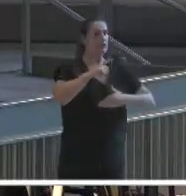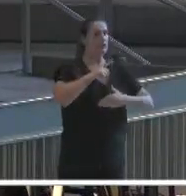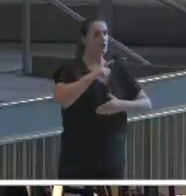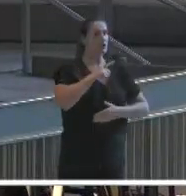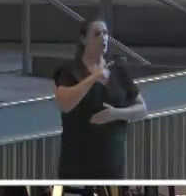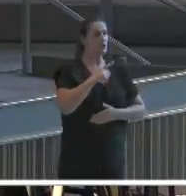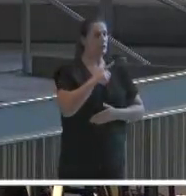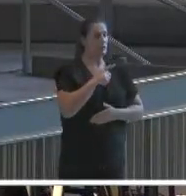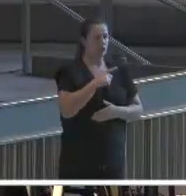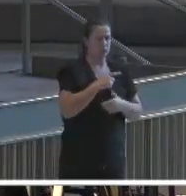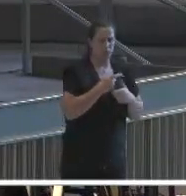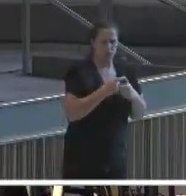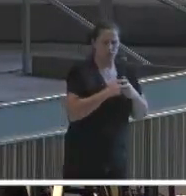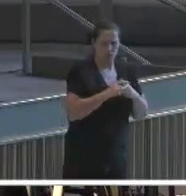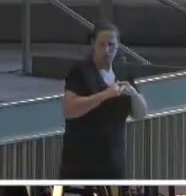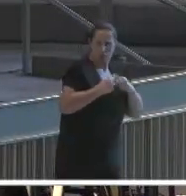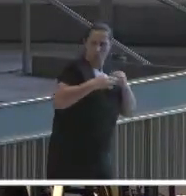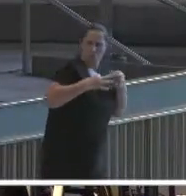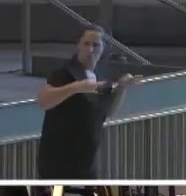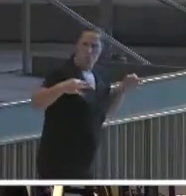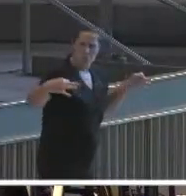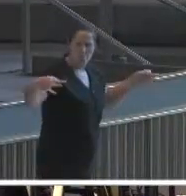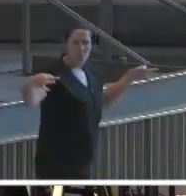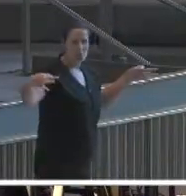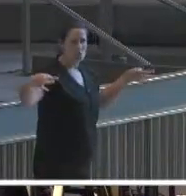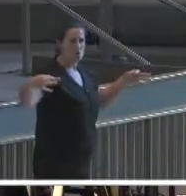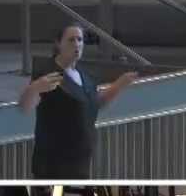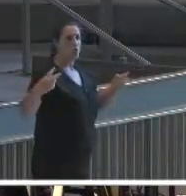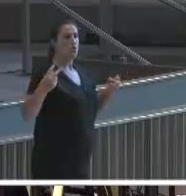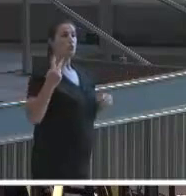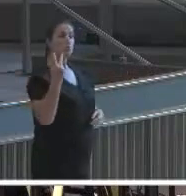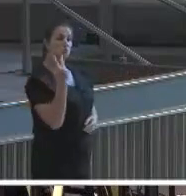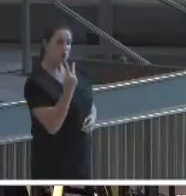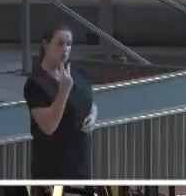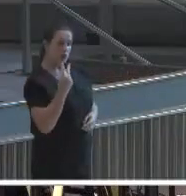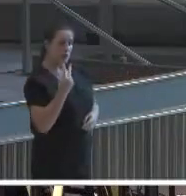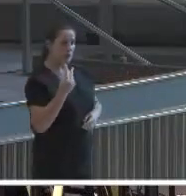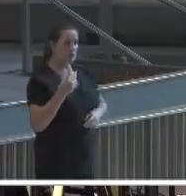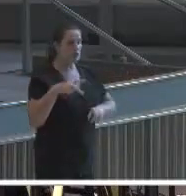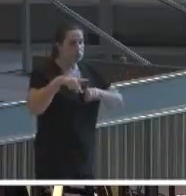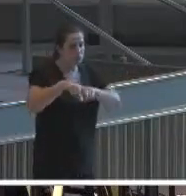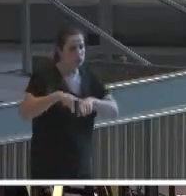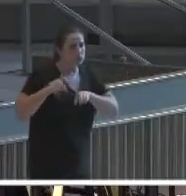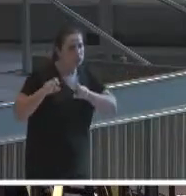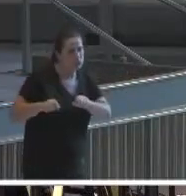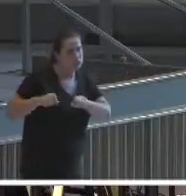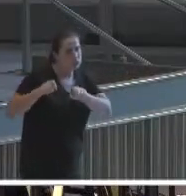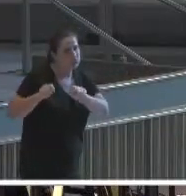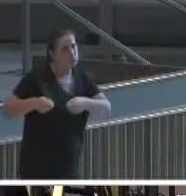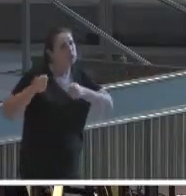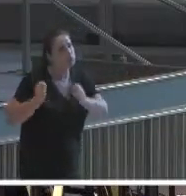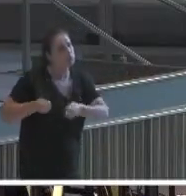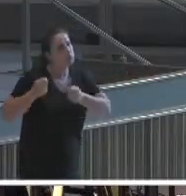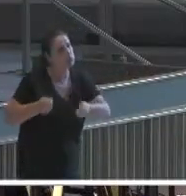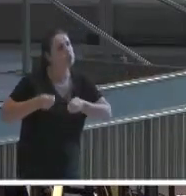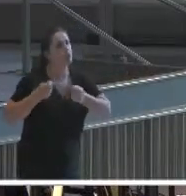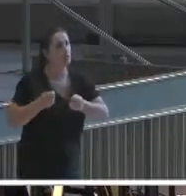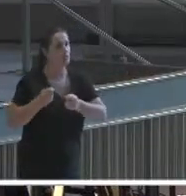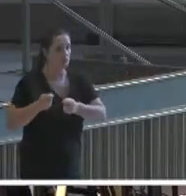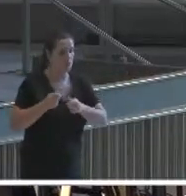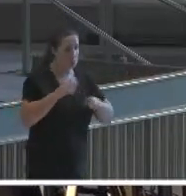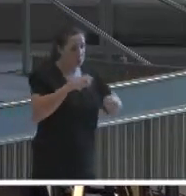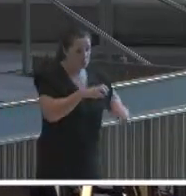espaço em termos de largura para 2 carruagens andarem em cima dela. Isso